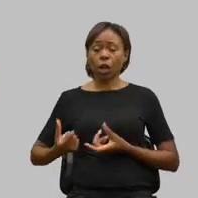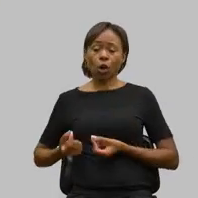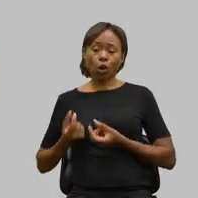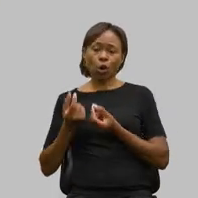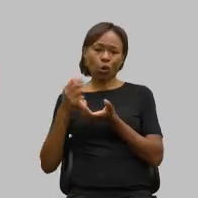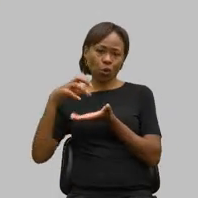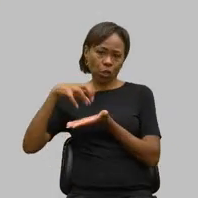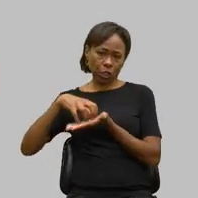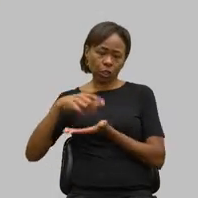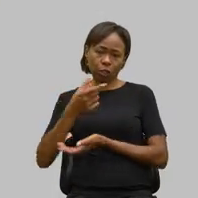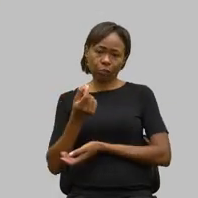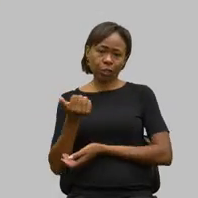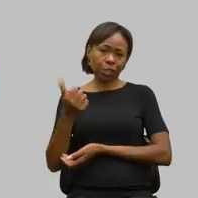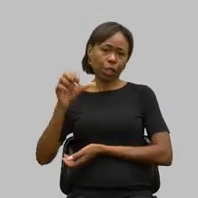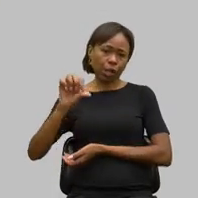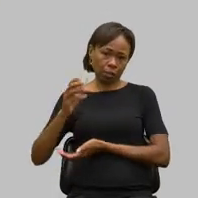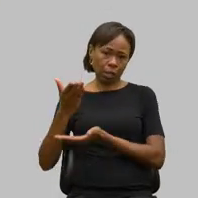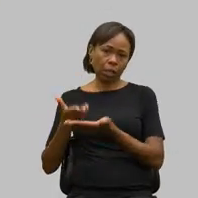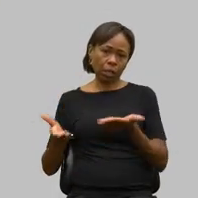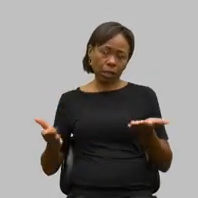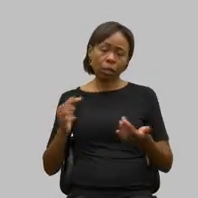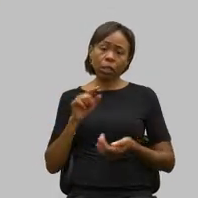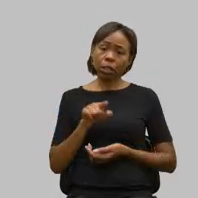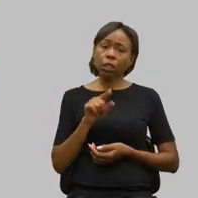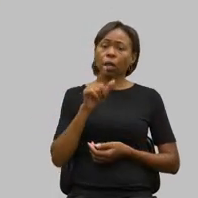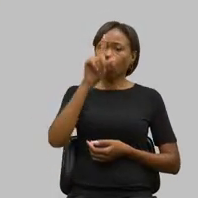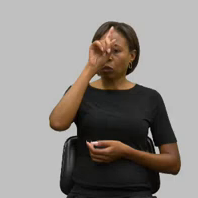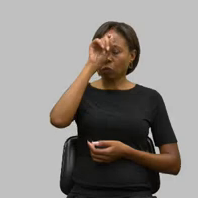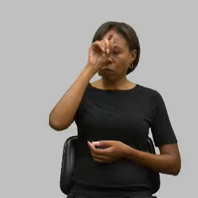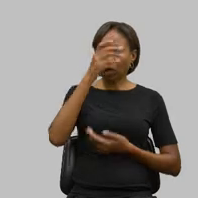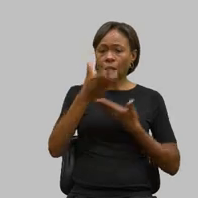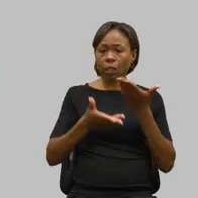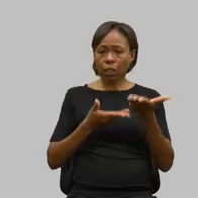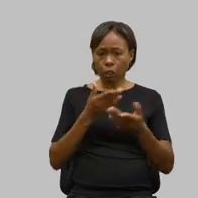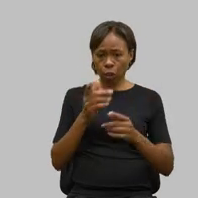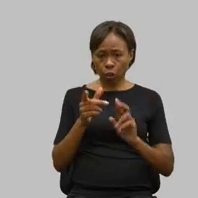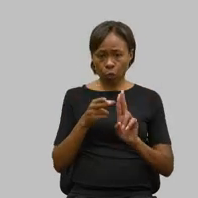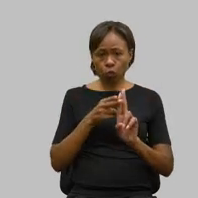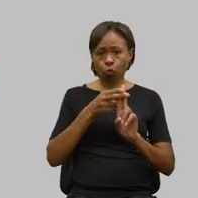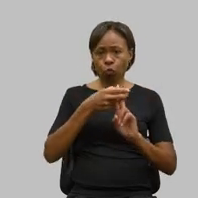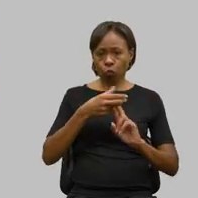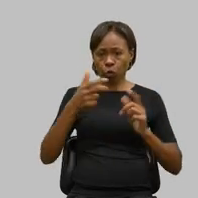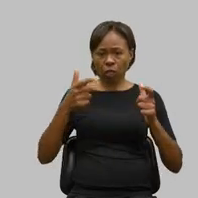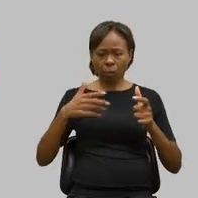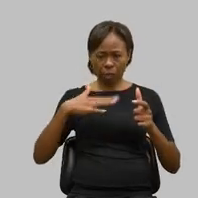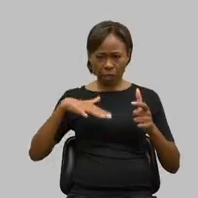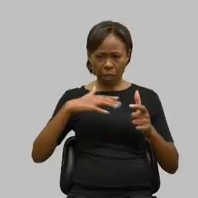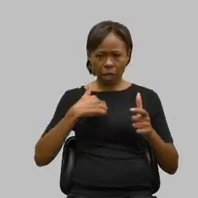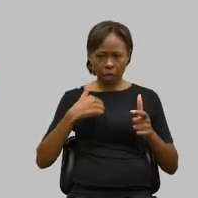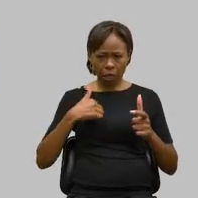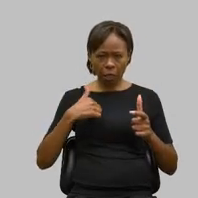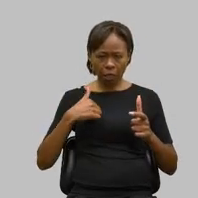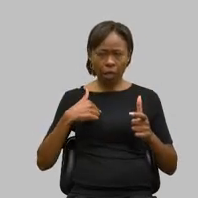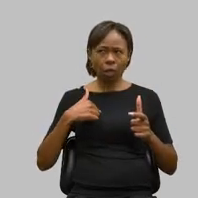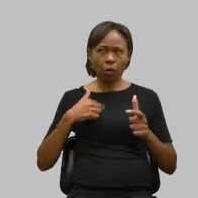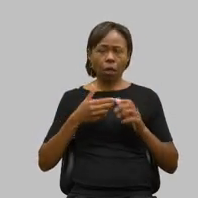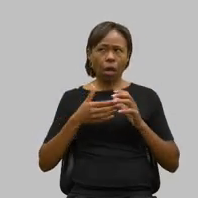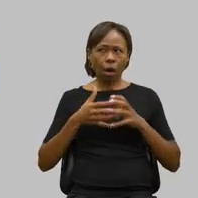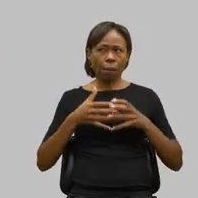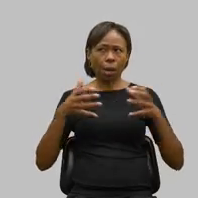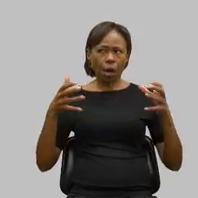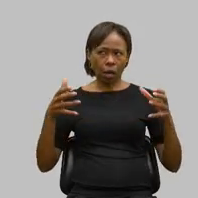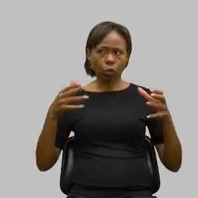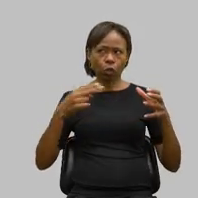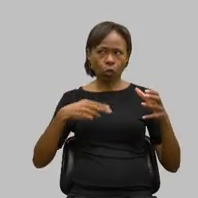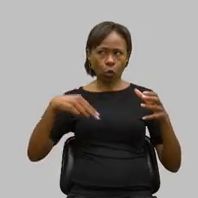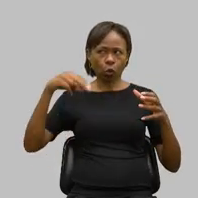hospital que atendia, Suzy atendia a população da minha região, que dentro da macro noroeste de saúde, habita